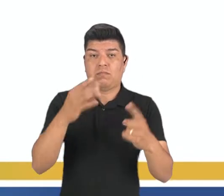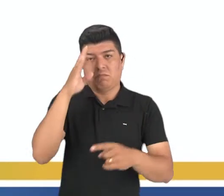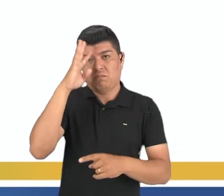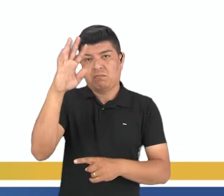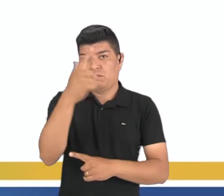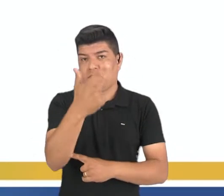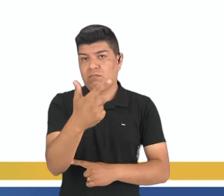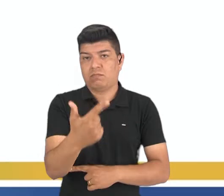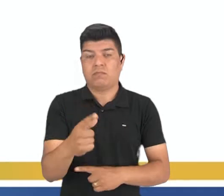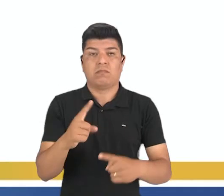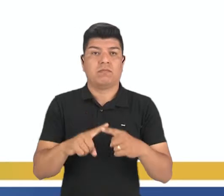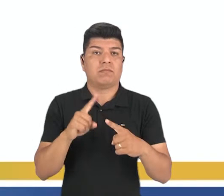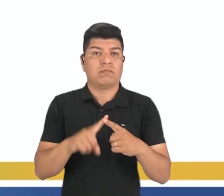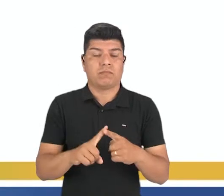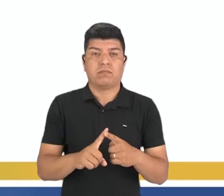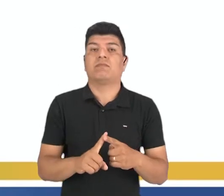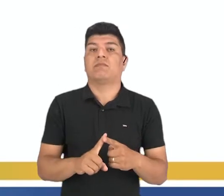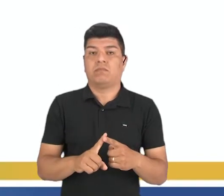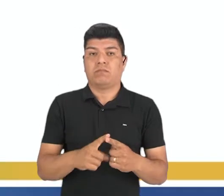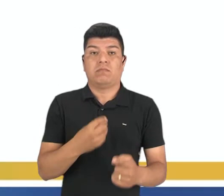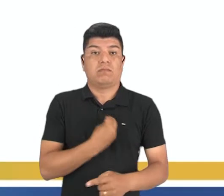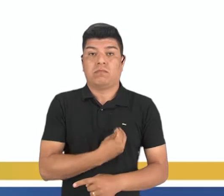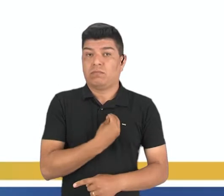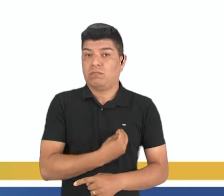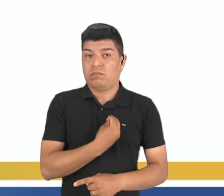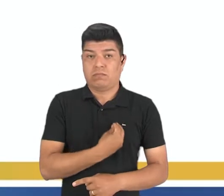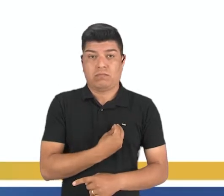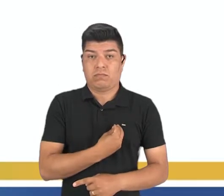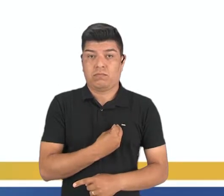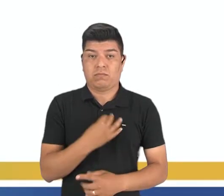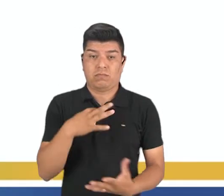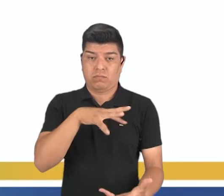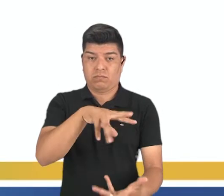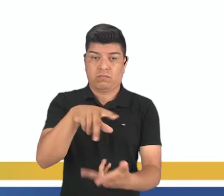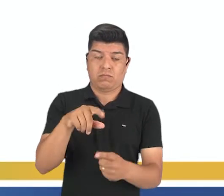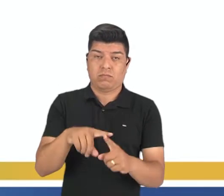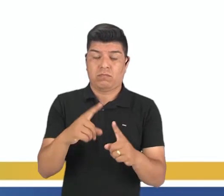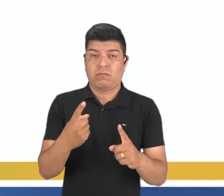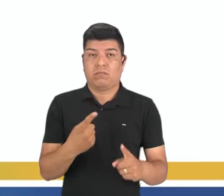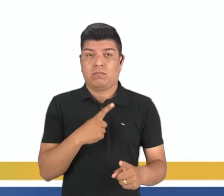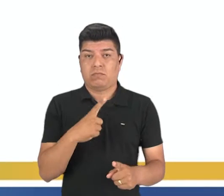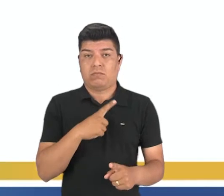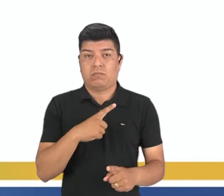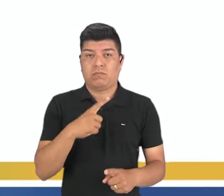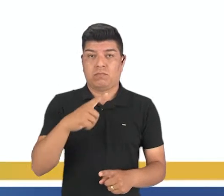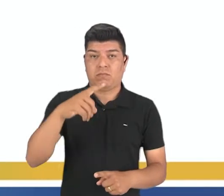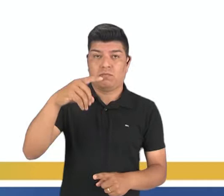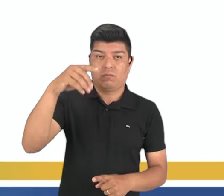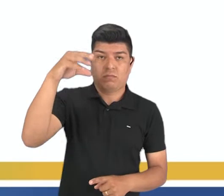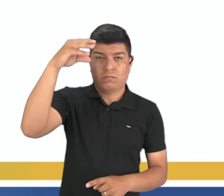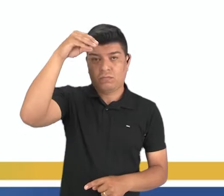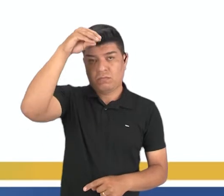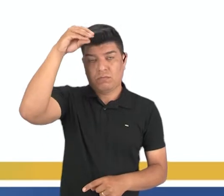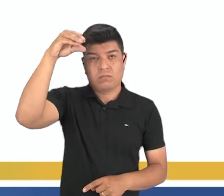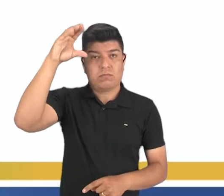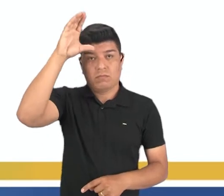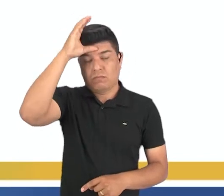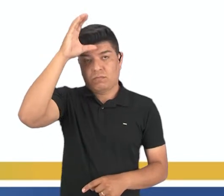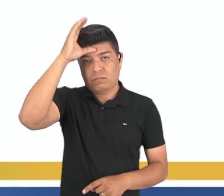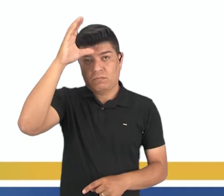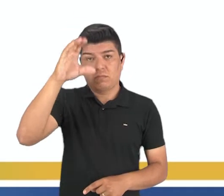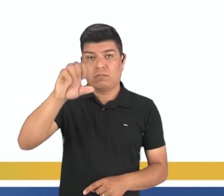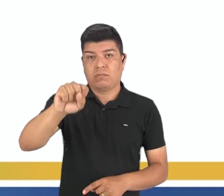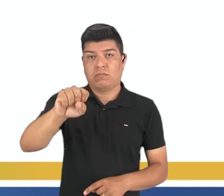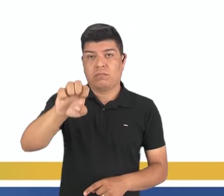sonho, porque isto não fazia parte do nosso mundo. Porém, havia o tio Sérgio, que também